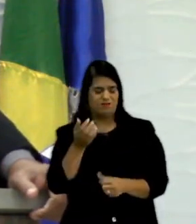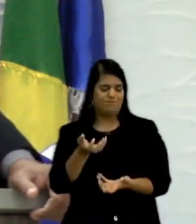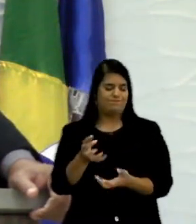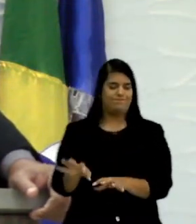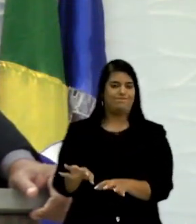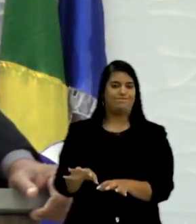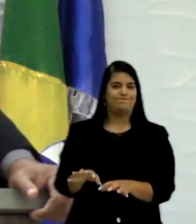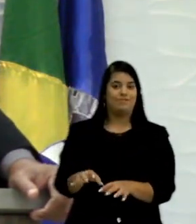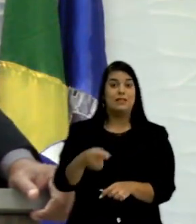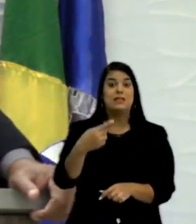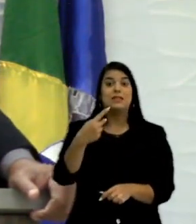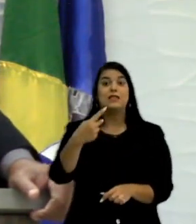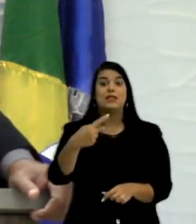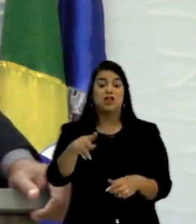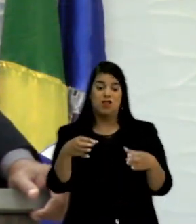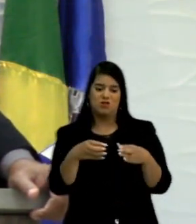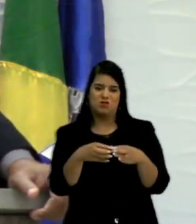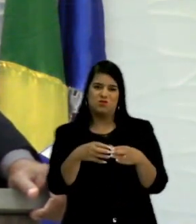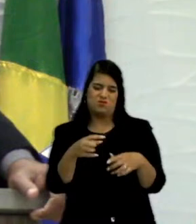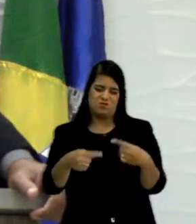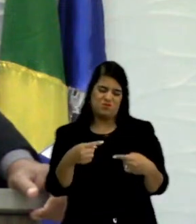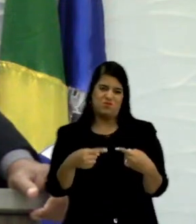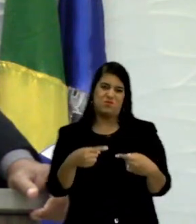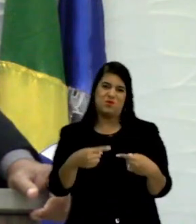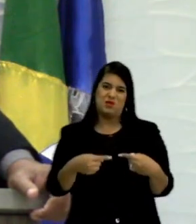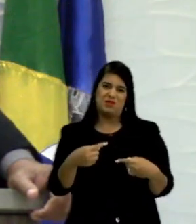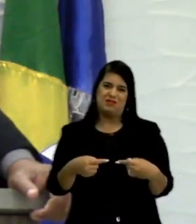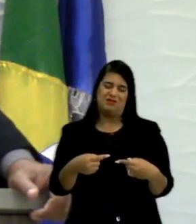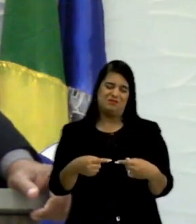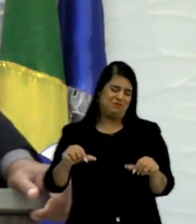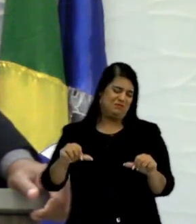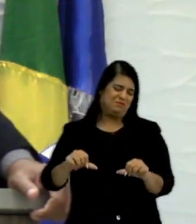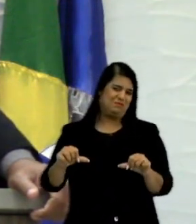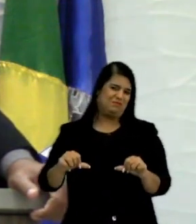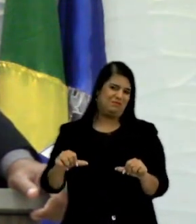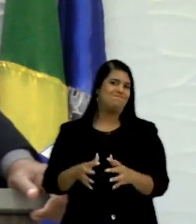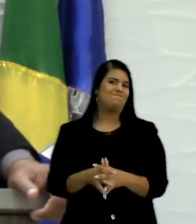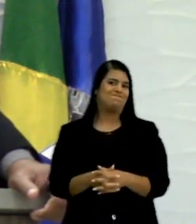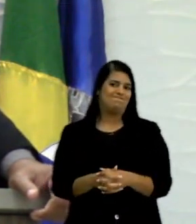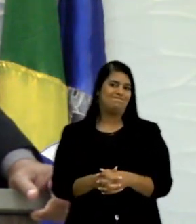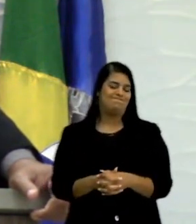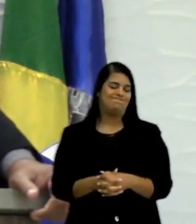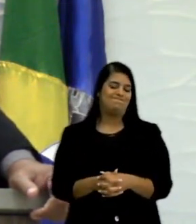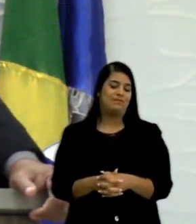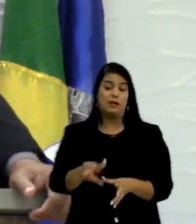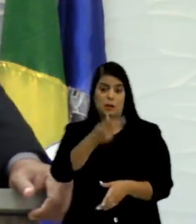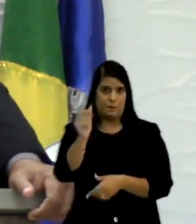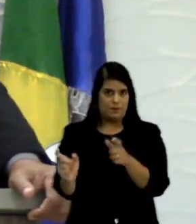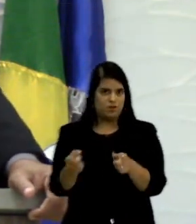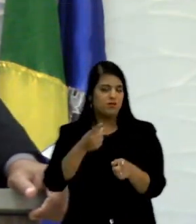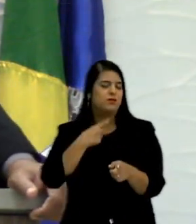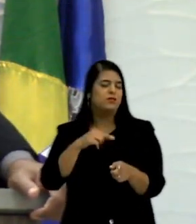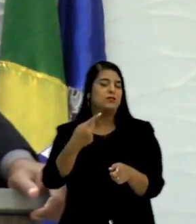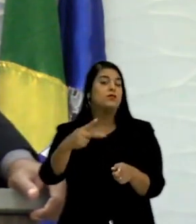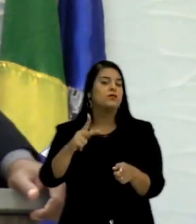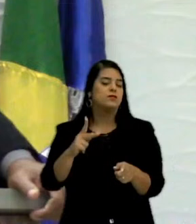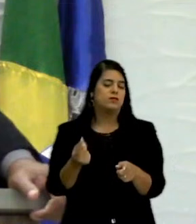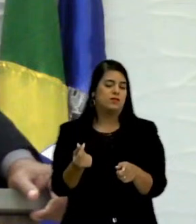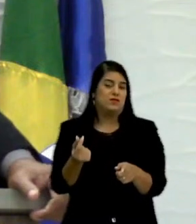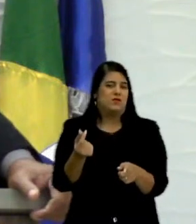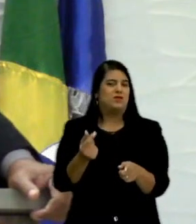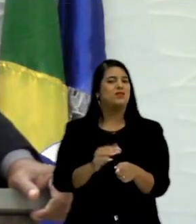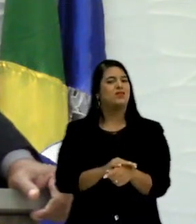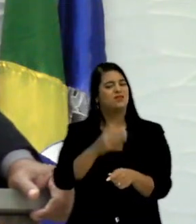Que você tem umas pessoas muito boas do seu lado, mas também tem umas pessoas que não querem seu bem, só querem seu dinheiro. E tem umas pessoas que gostam do